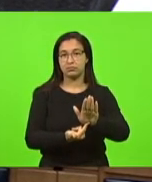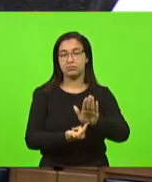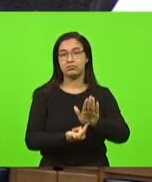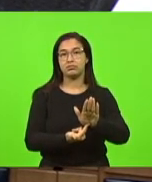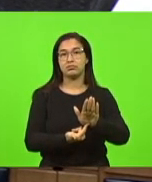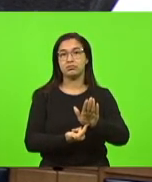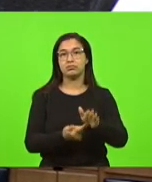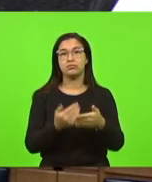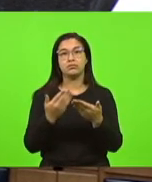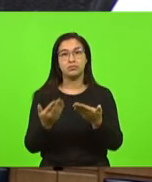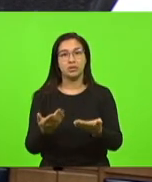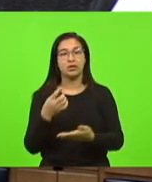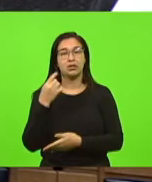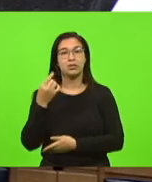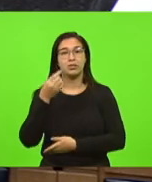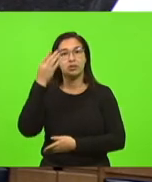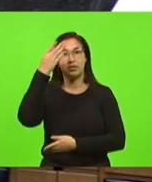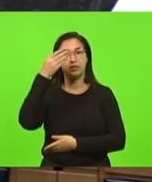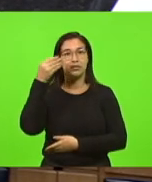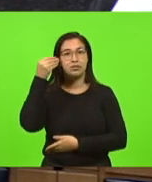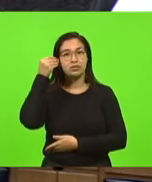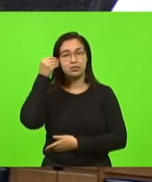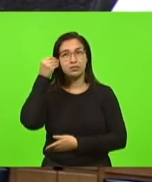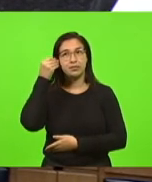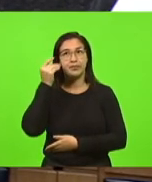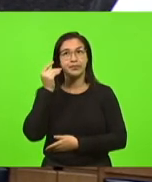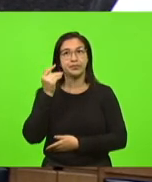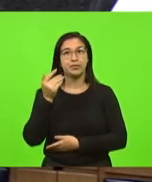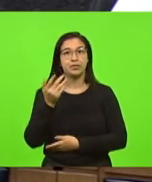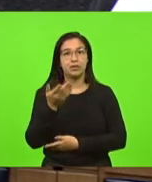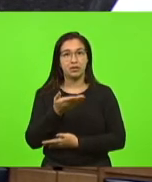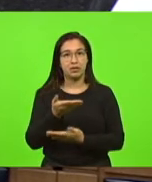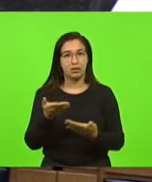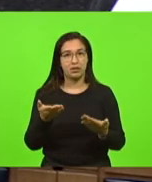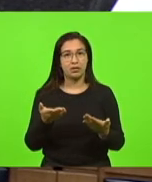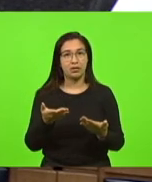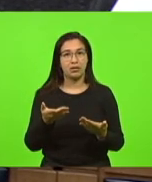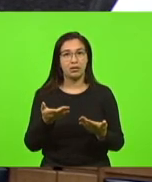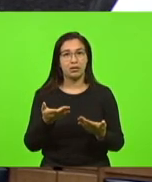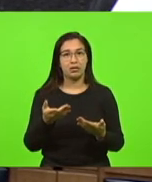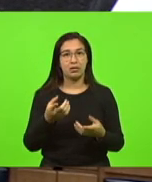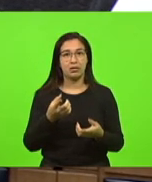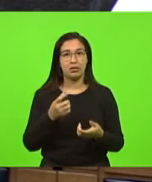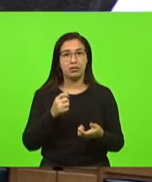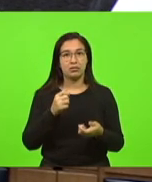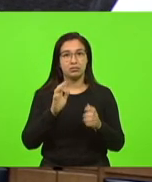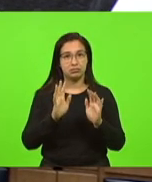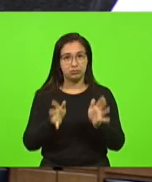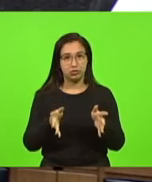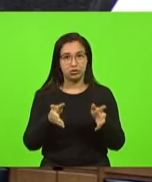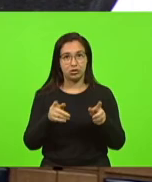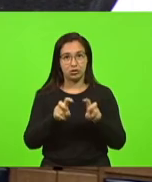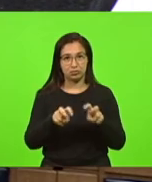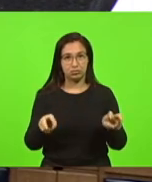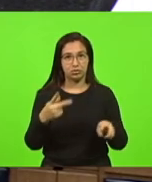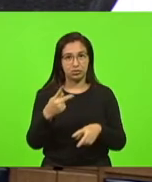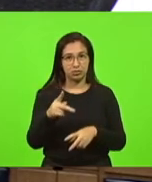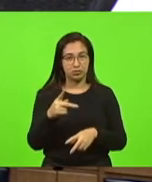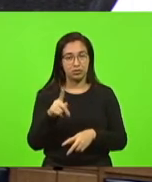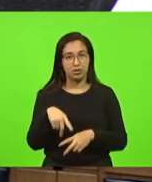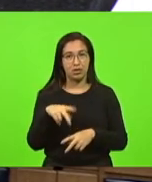eminente deputada Luciane Carminati e, ao que me parece, já encontra-se à mesa de Vossa Excelência.